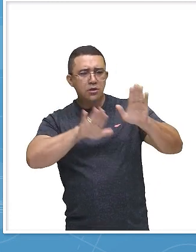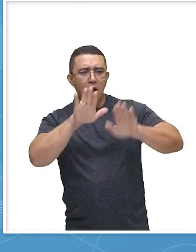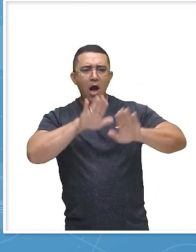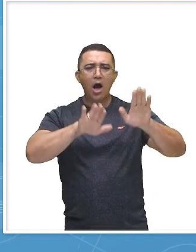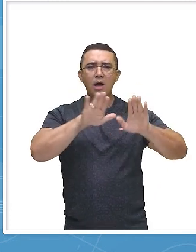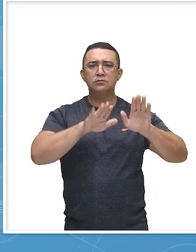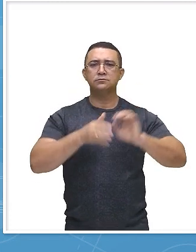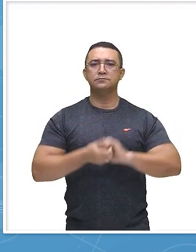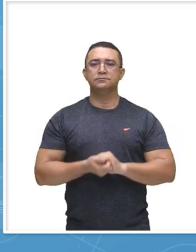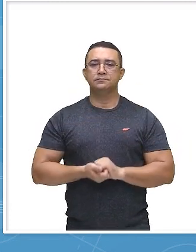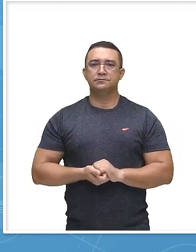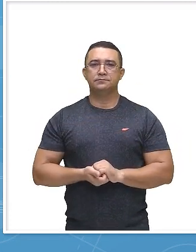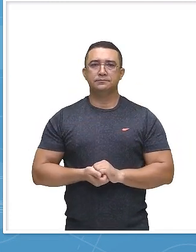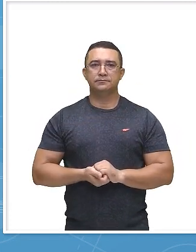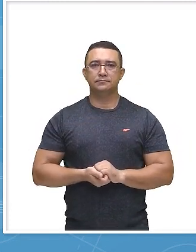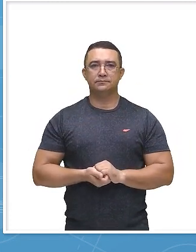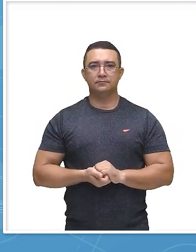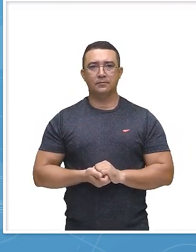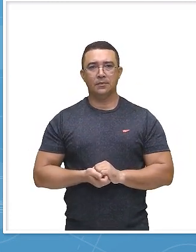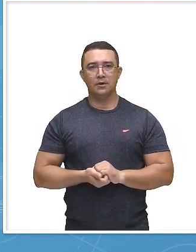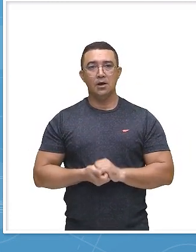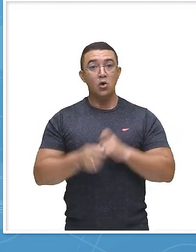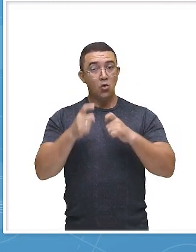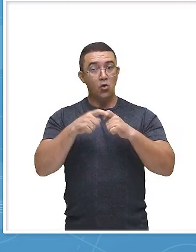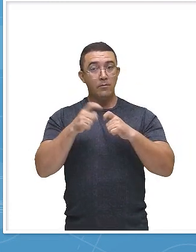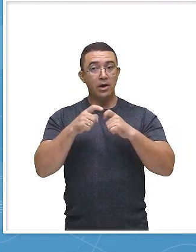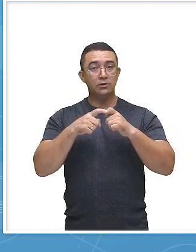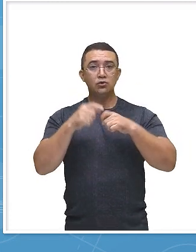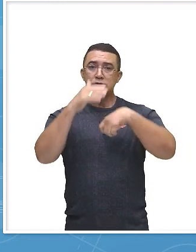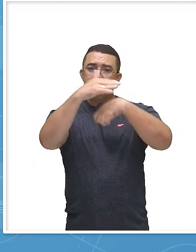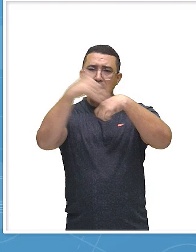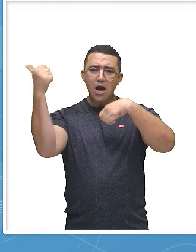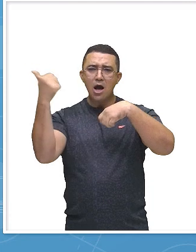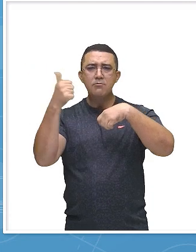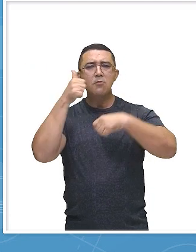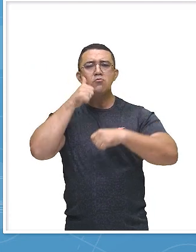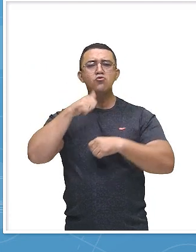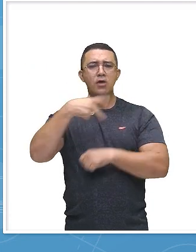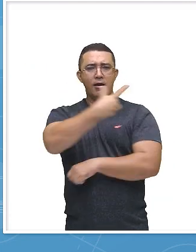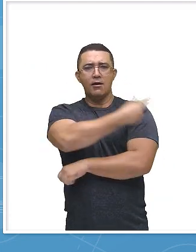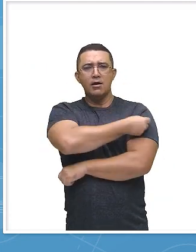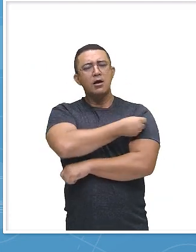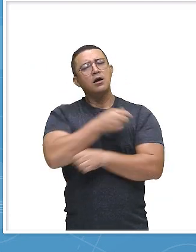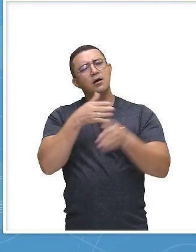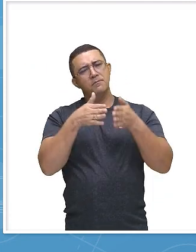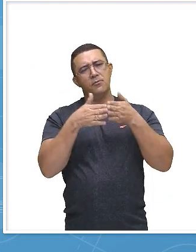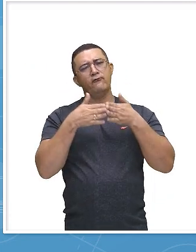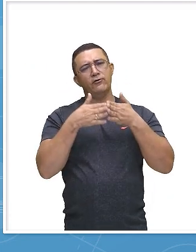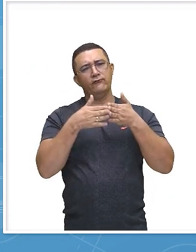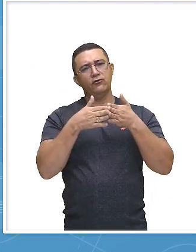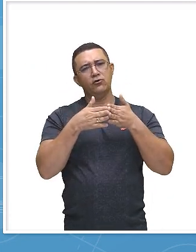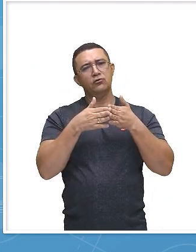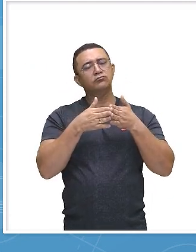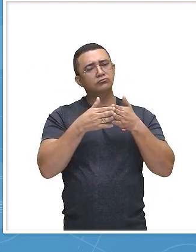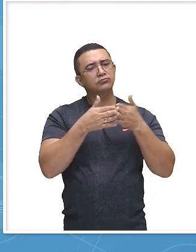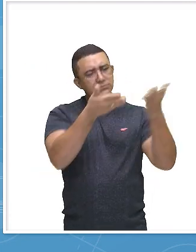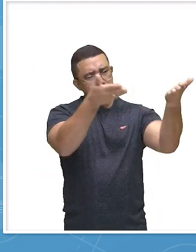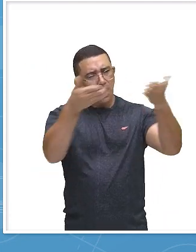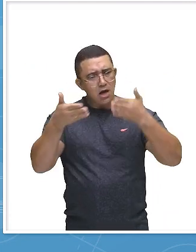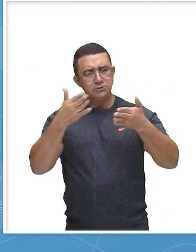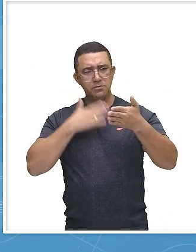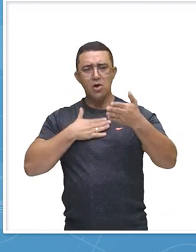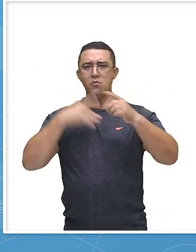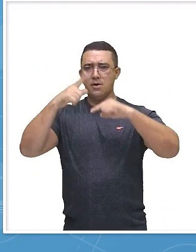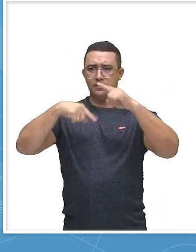relação. Vamos adiante, então. O médico chama uma enfermeira e pede, por favor, traga os meus instrumentos. Você observa